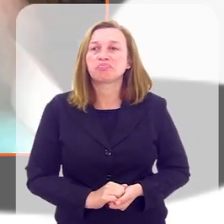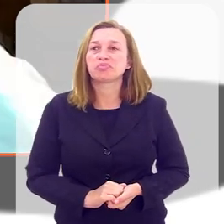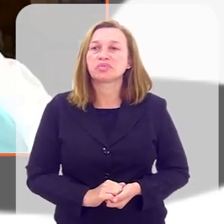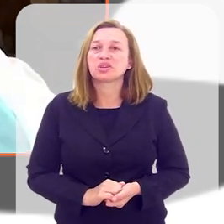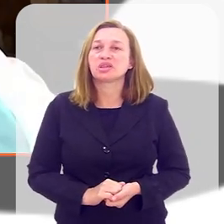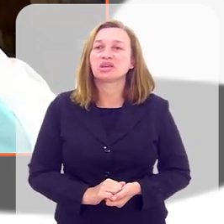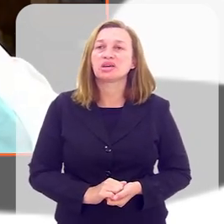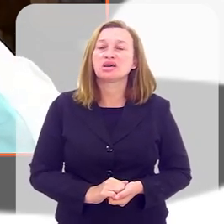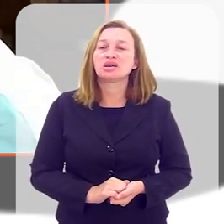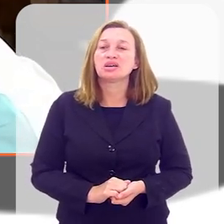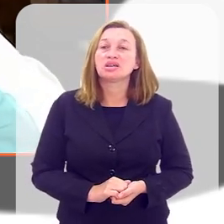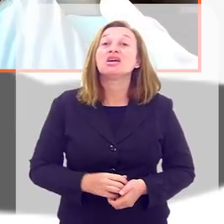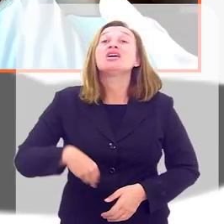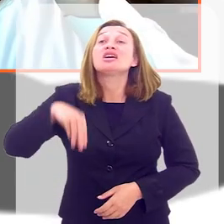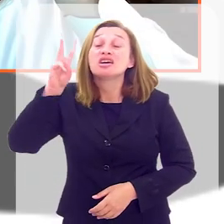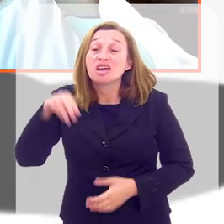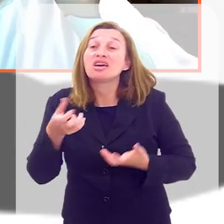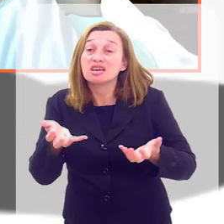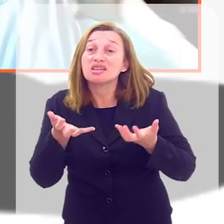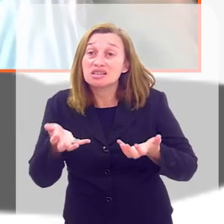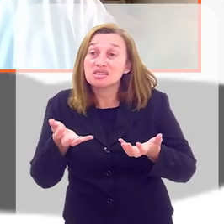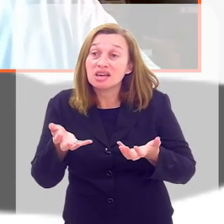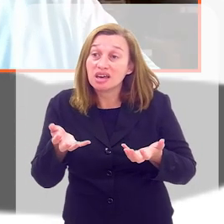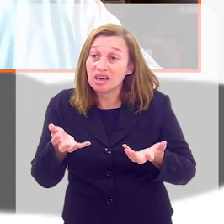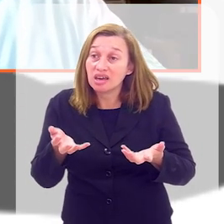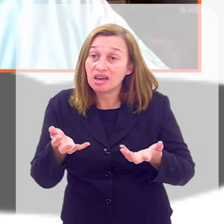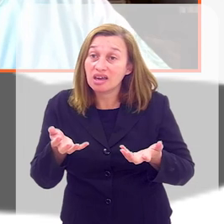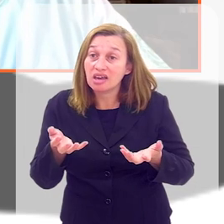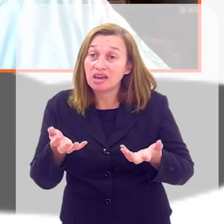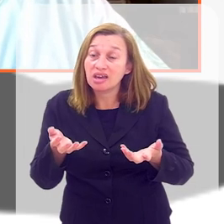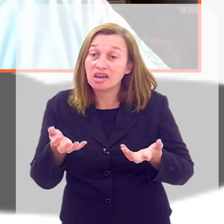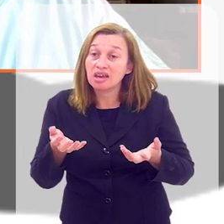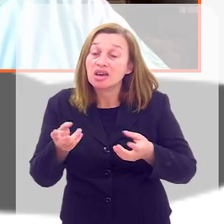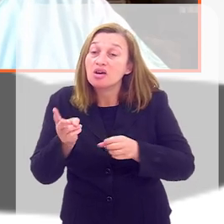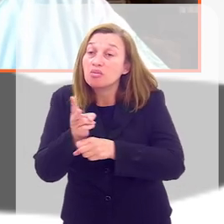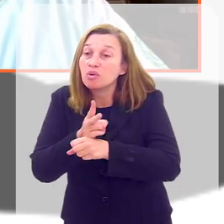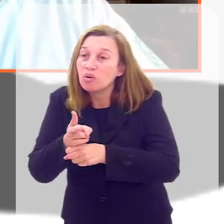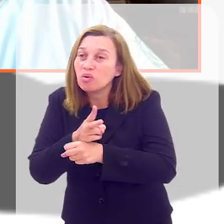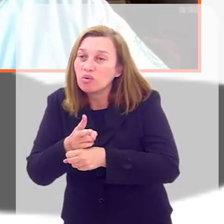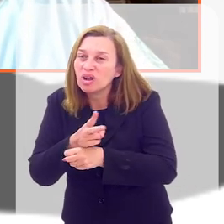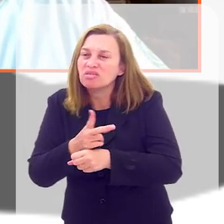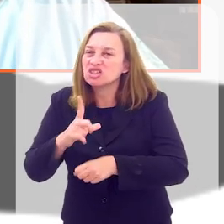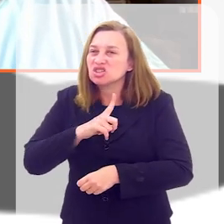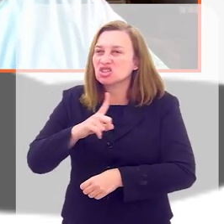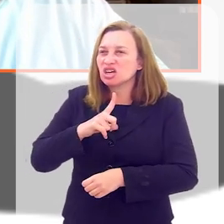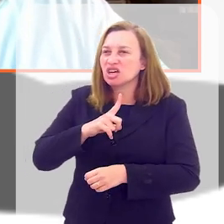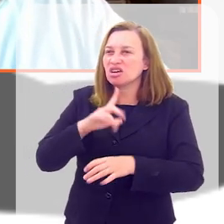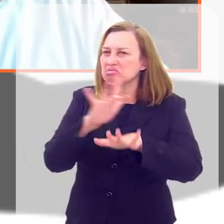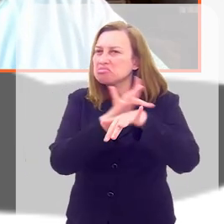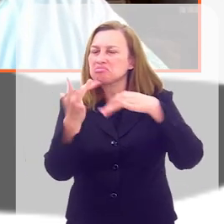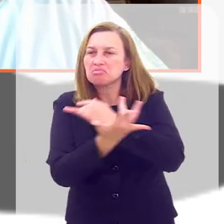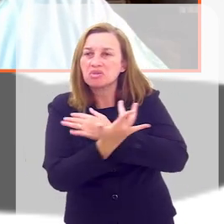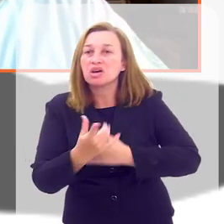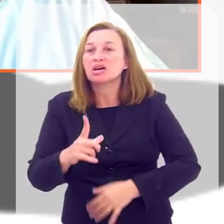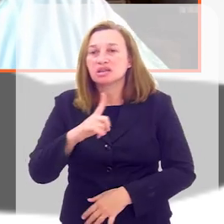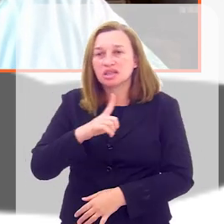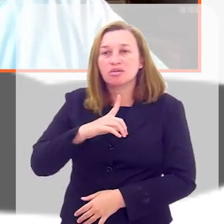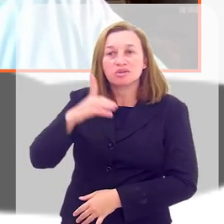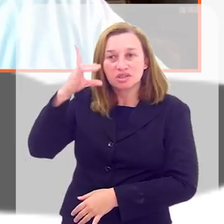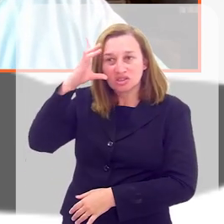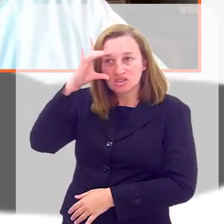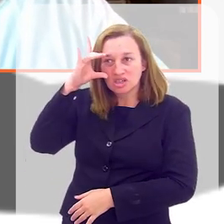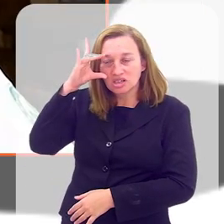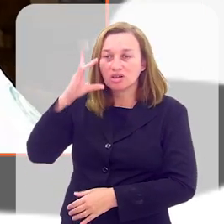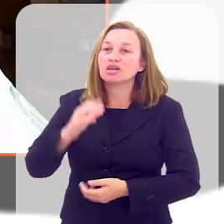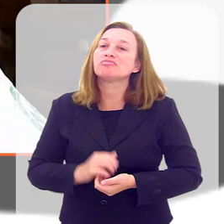temos não temos nenhum e quem quiser procurar você vocês tem alguma rede social